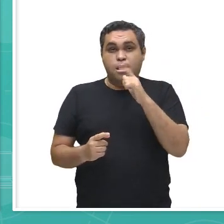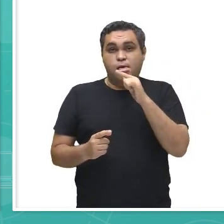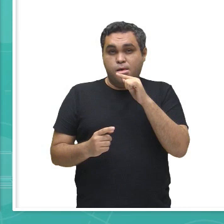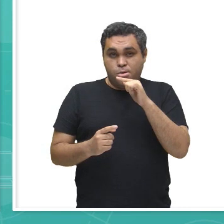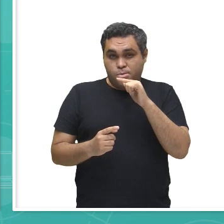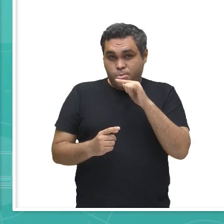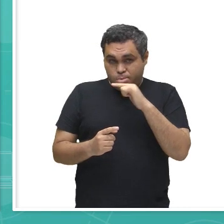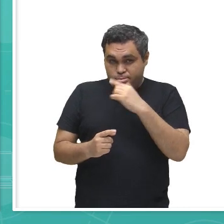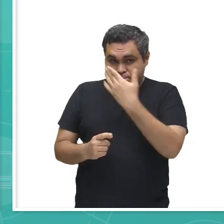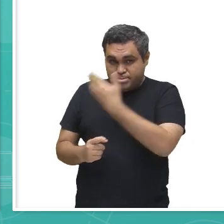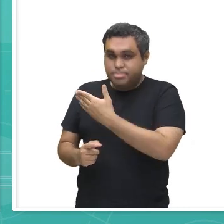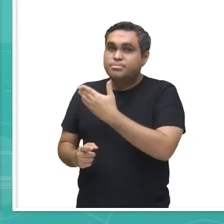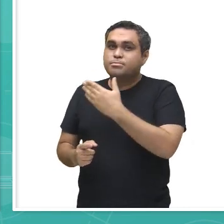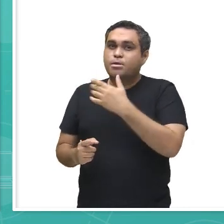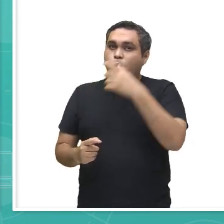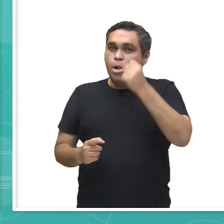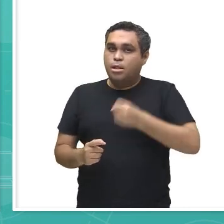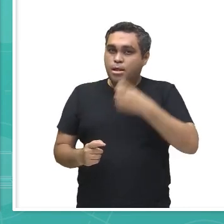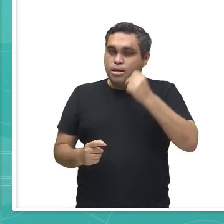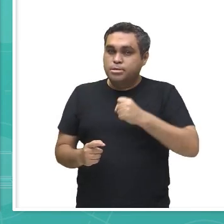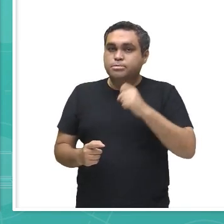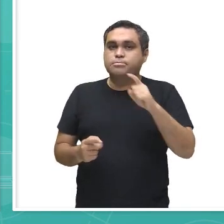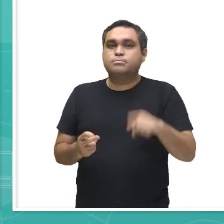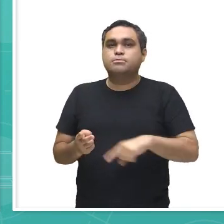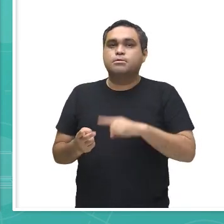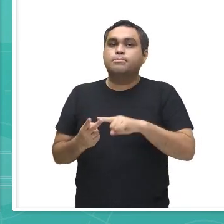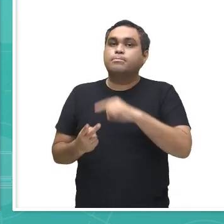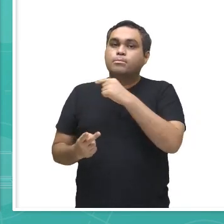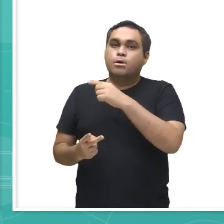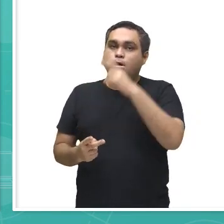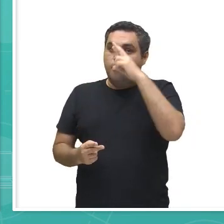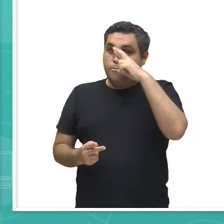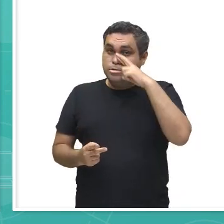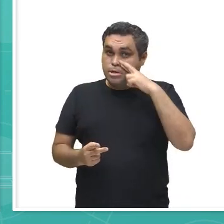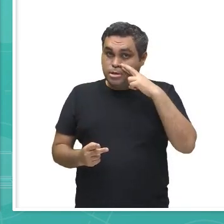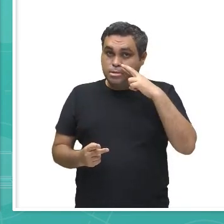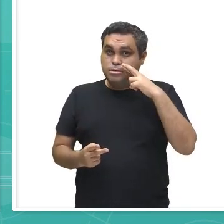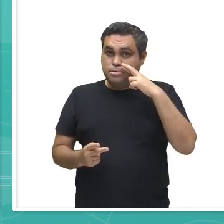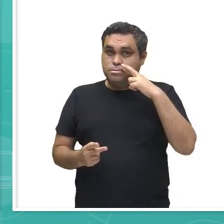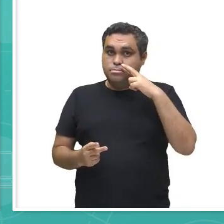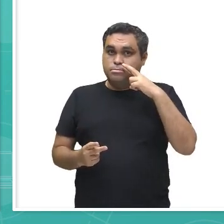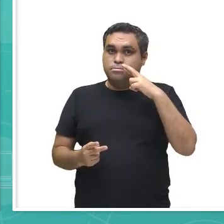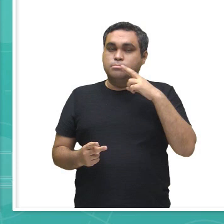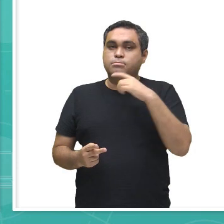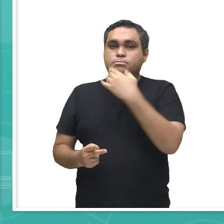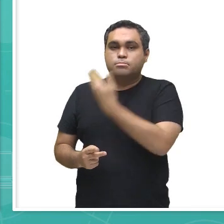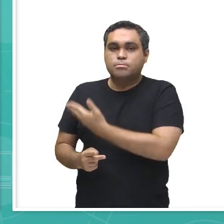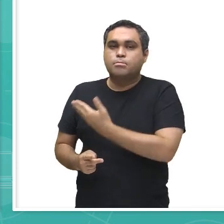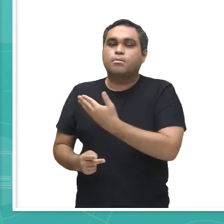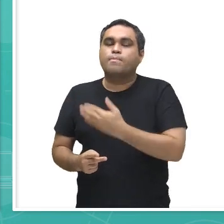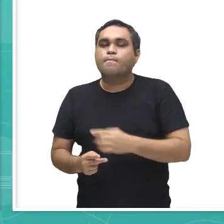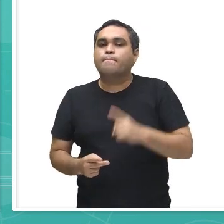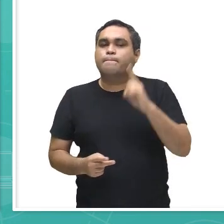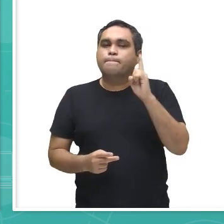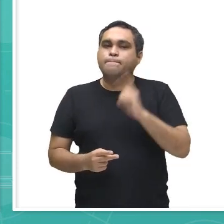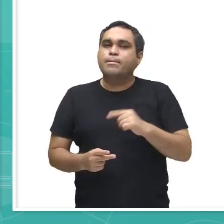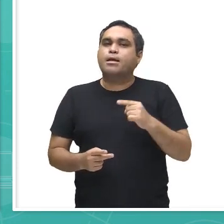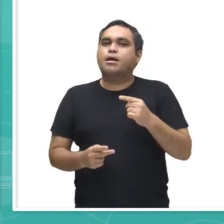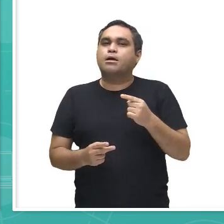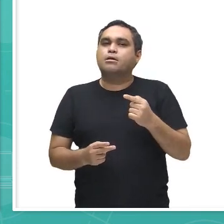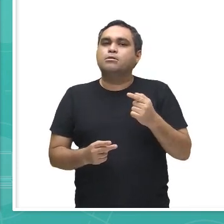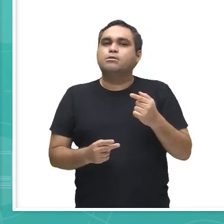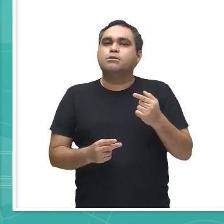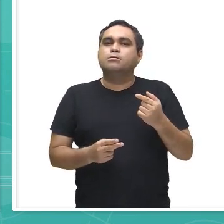aqui o leite e tem aqui o refrigerante, bom? Então, ele refere-se ali ao volume,